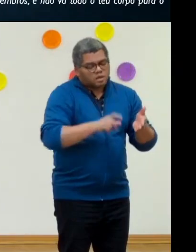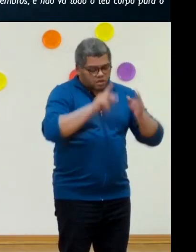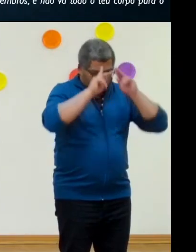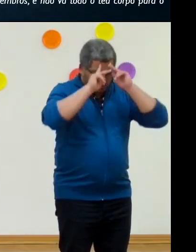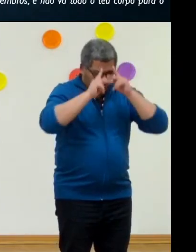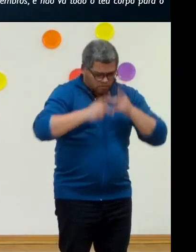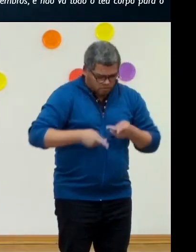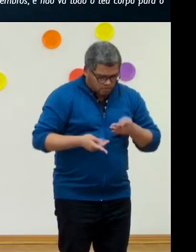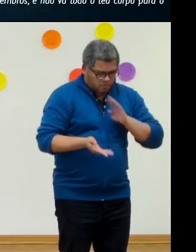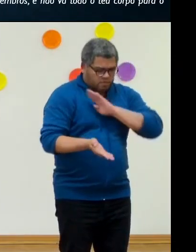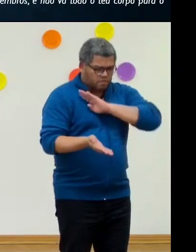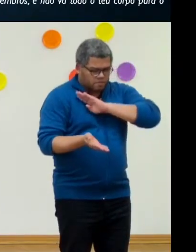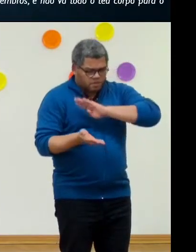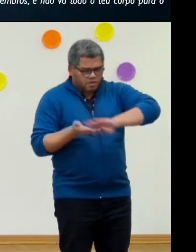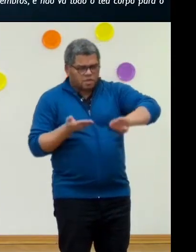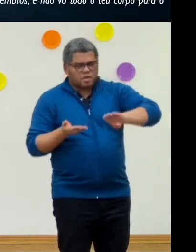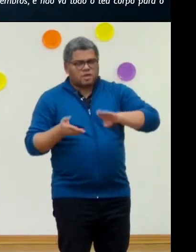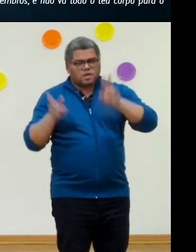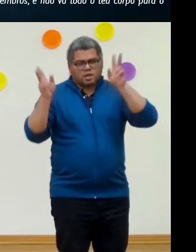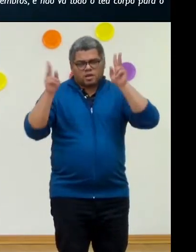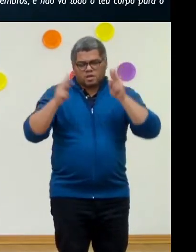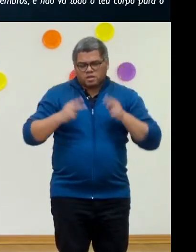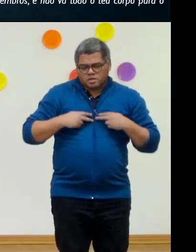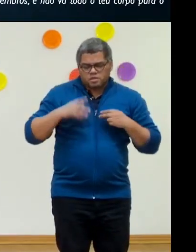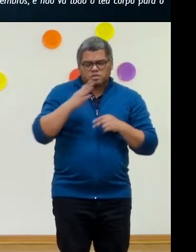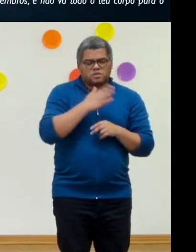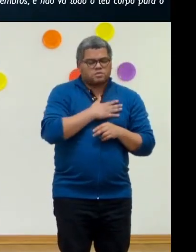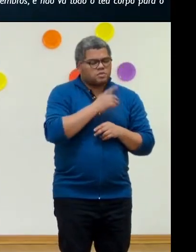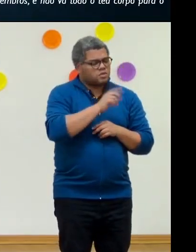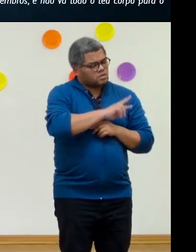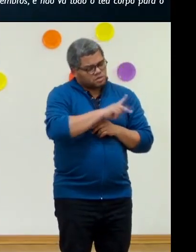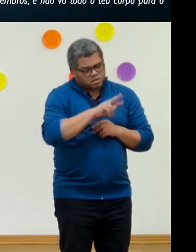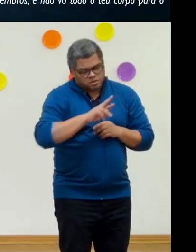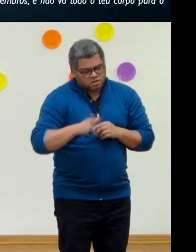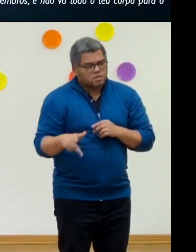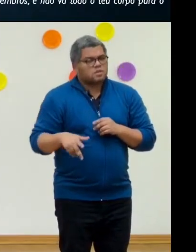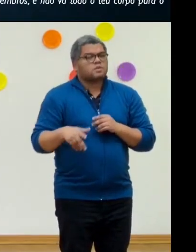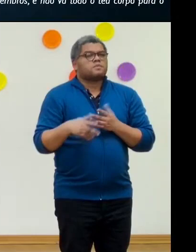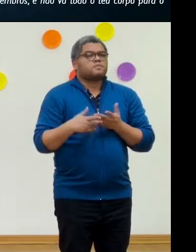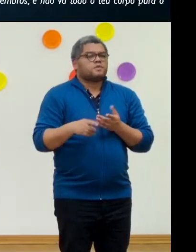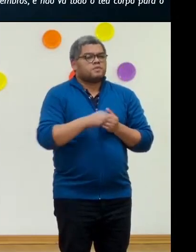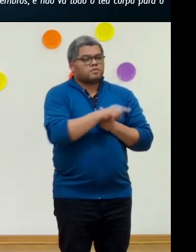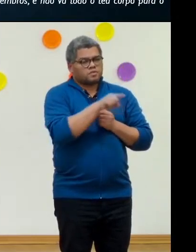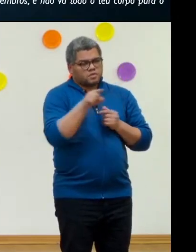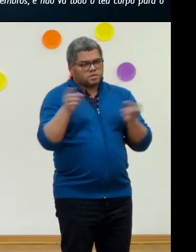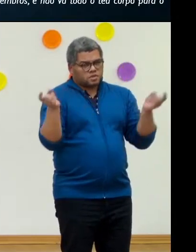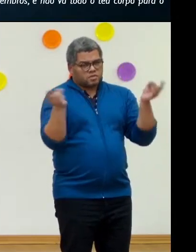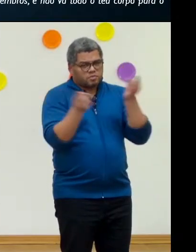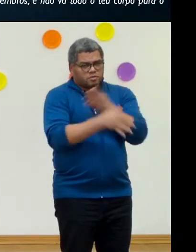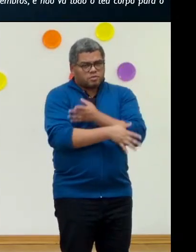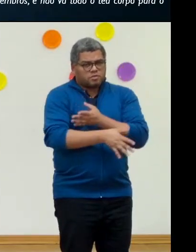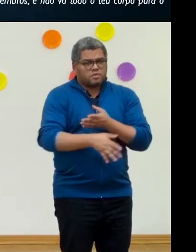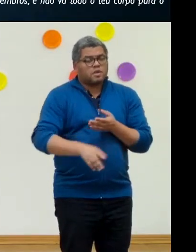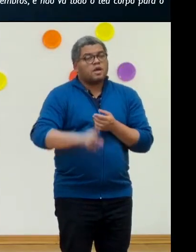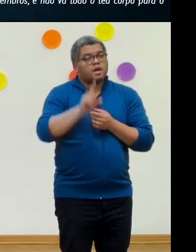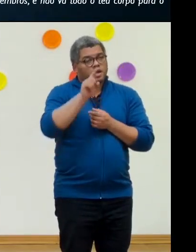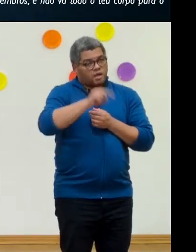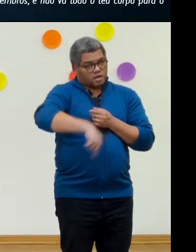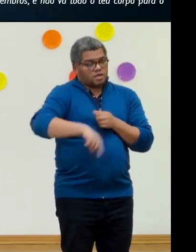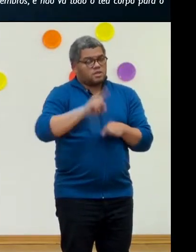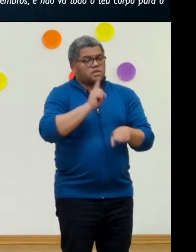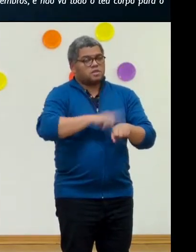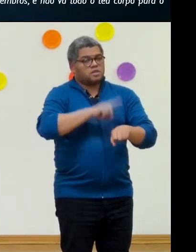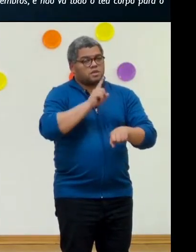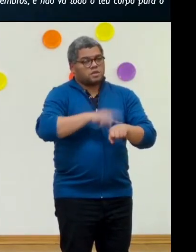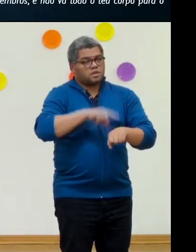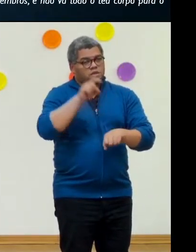Está disposto a isso, você que leu assim, quem amar mais a si mesmo não é digno de mim. Você está disposto? Essa é a hora.